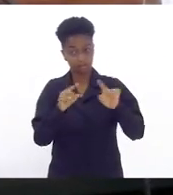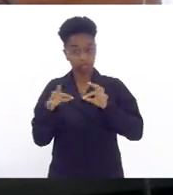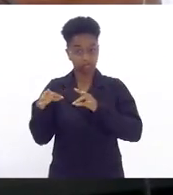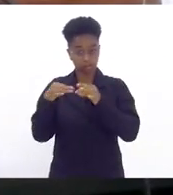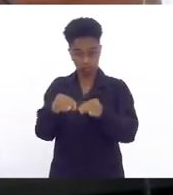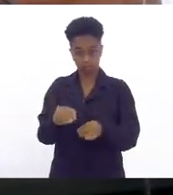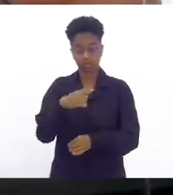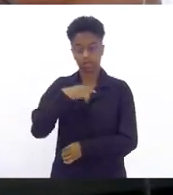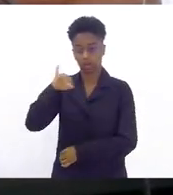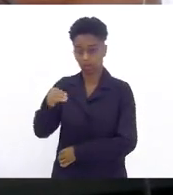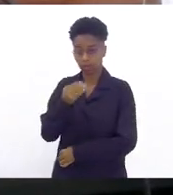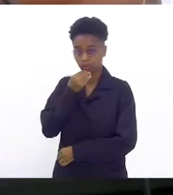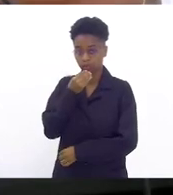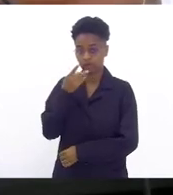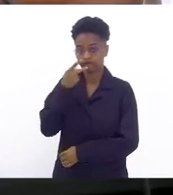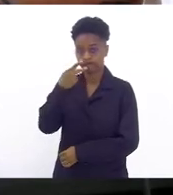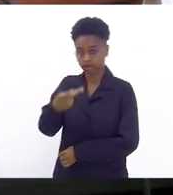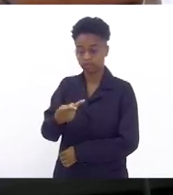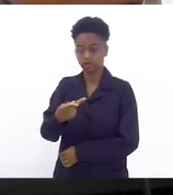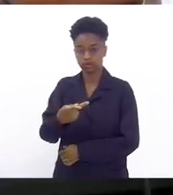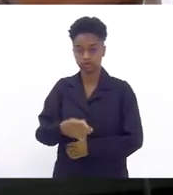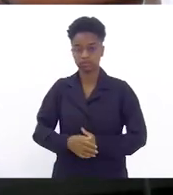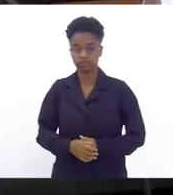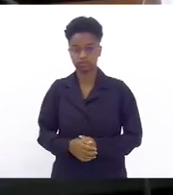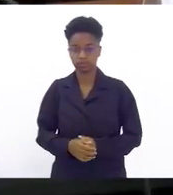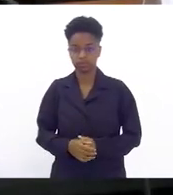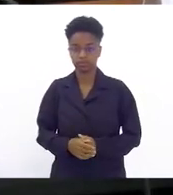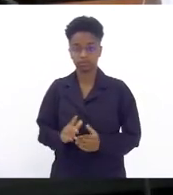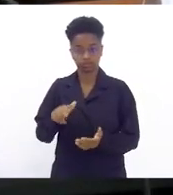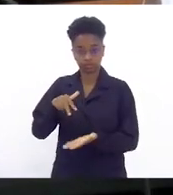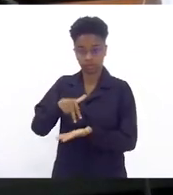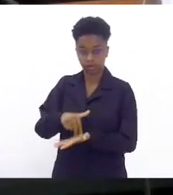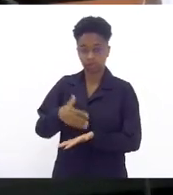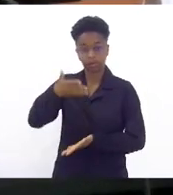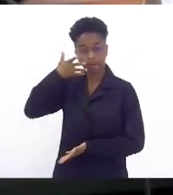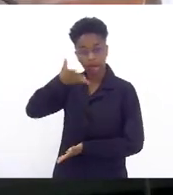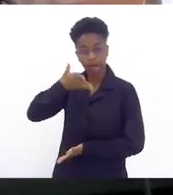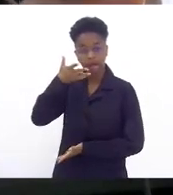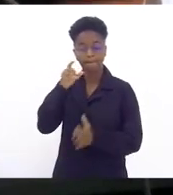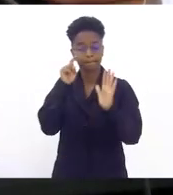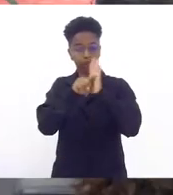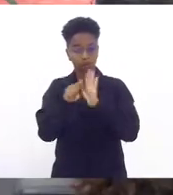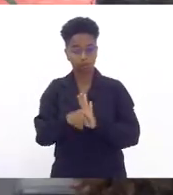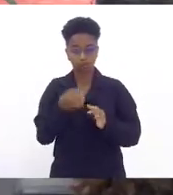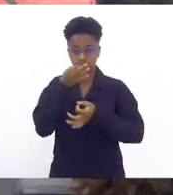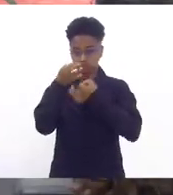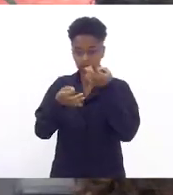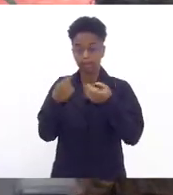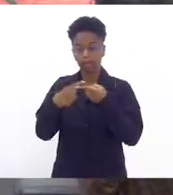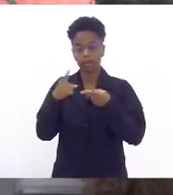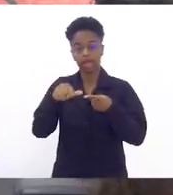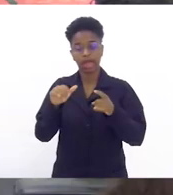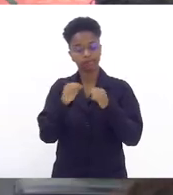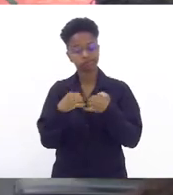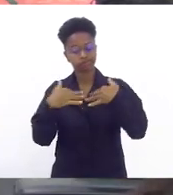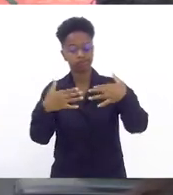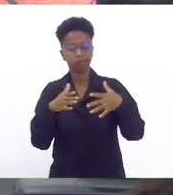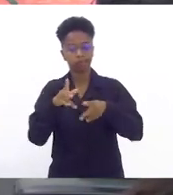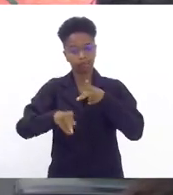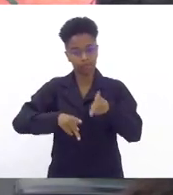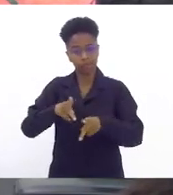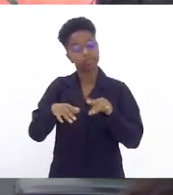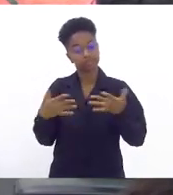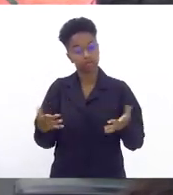oportunidade de falar de se colocar de fazer sugestões perguntas é uma audiência pública então aberta para todos